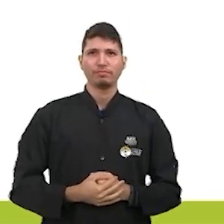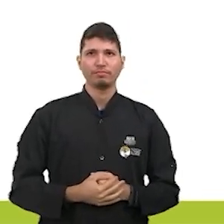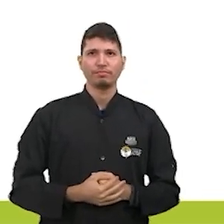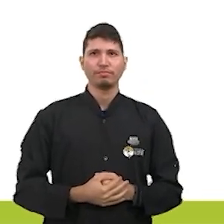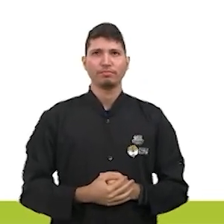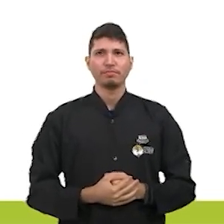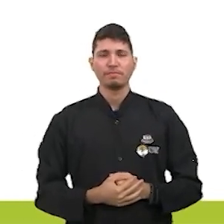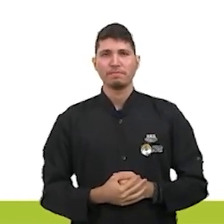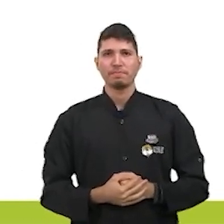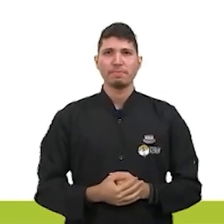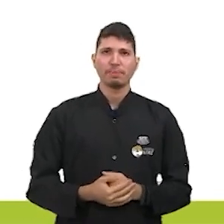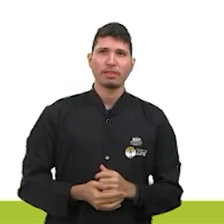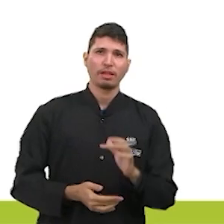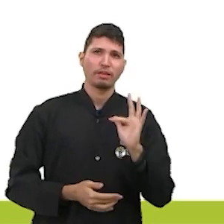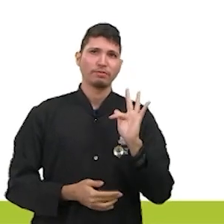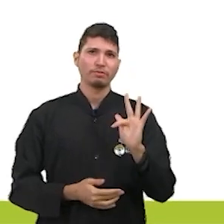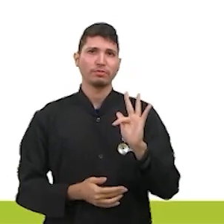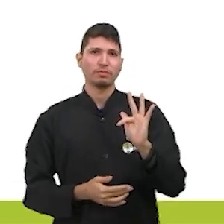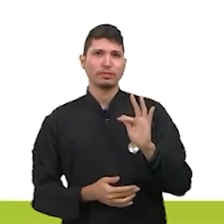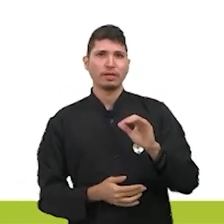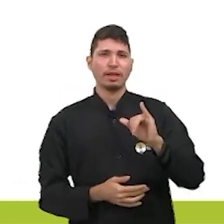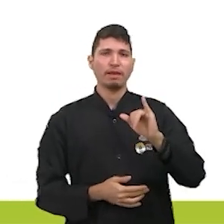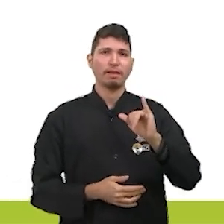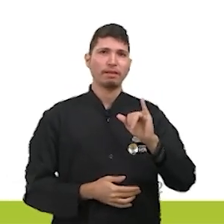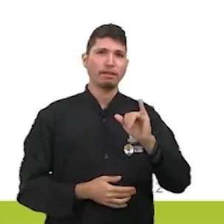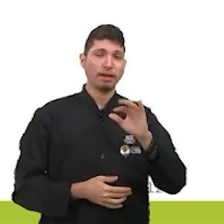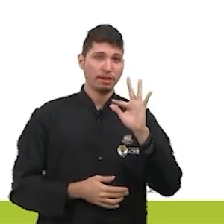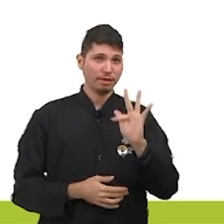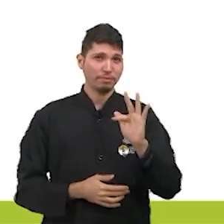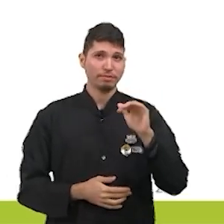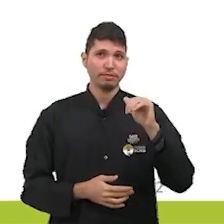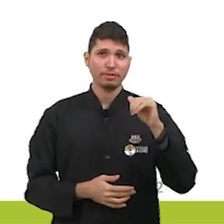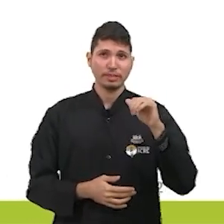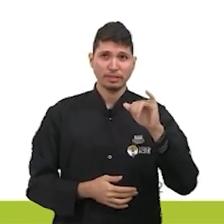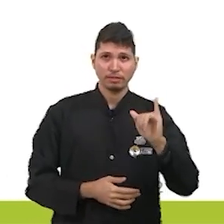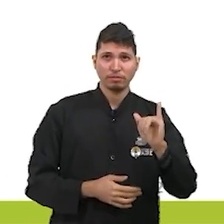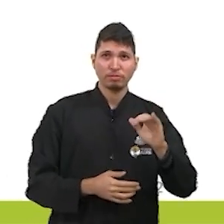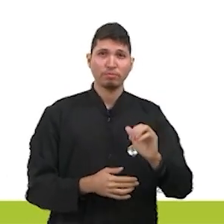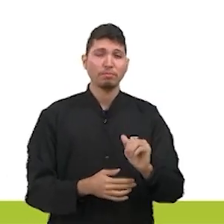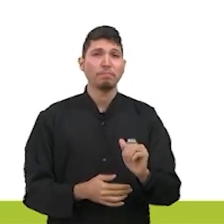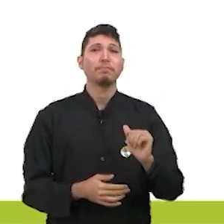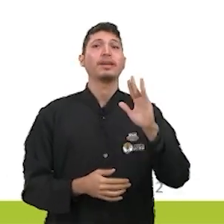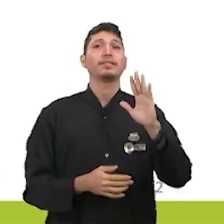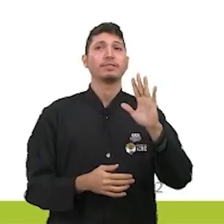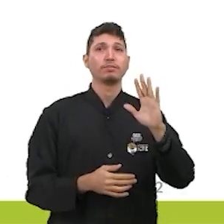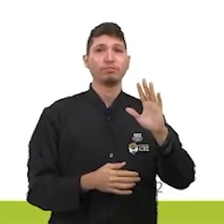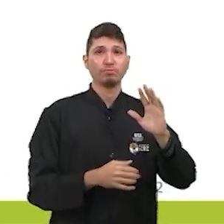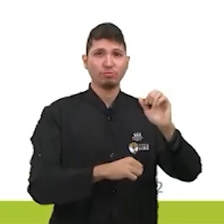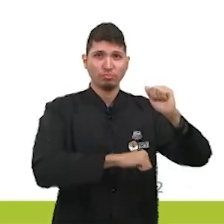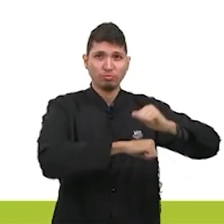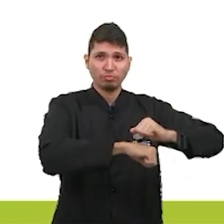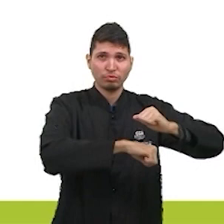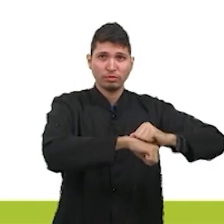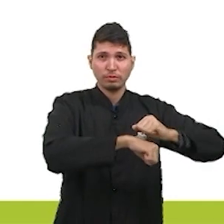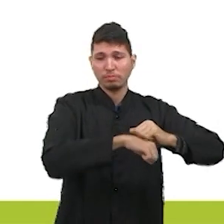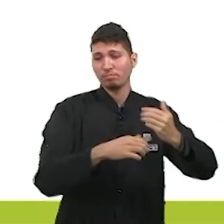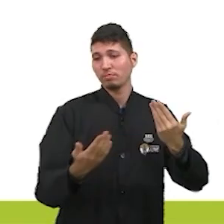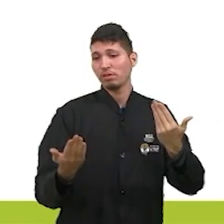As forças intermoleculares, elas vão ser muito maiores nos sólidos em relação aos que estão no